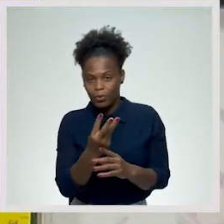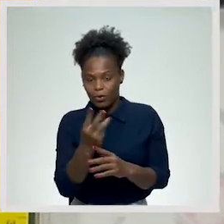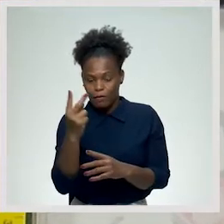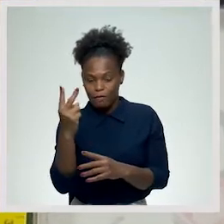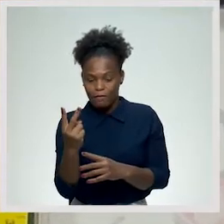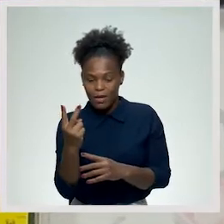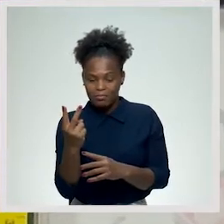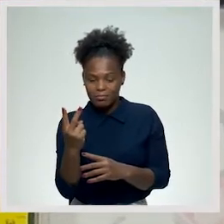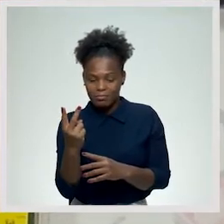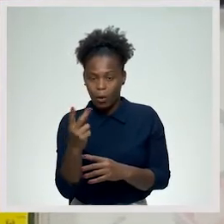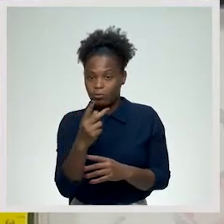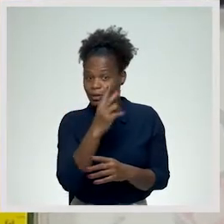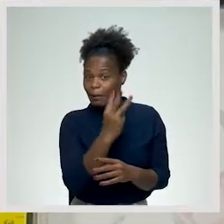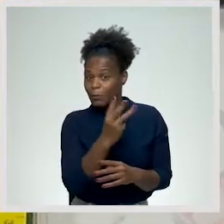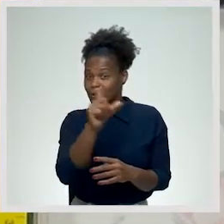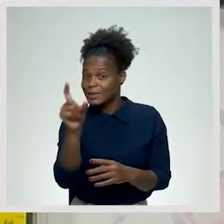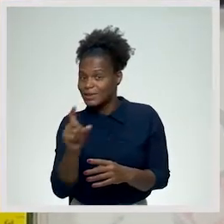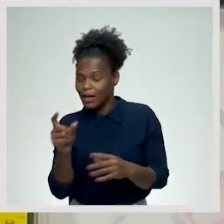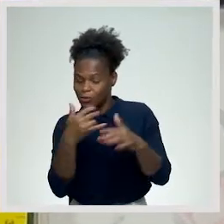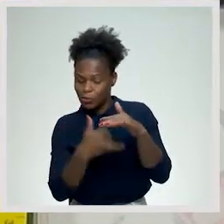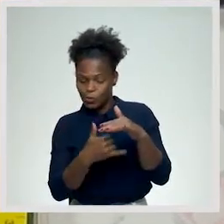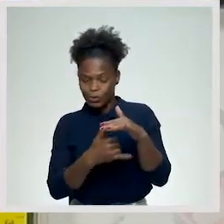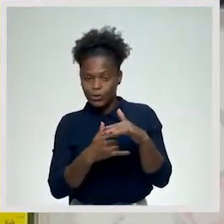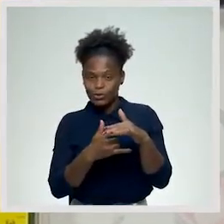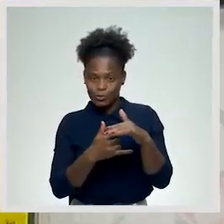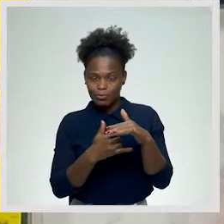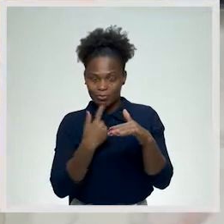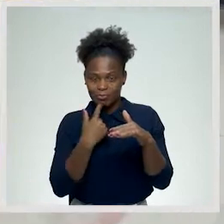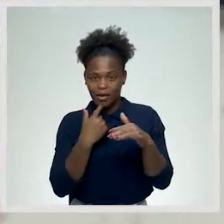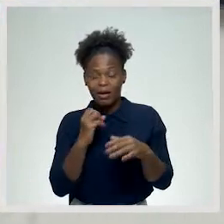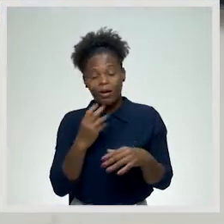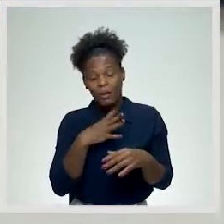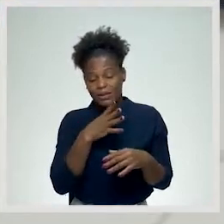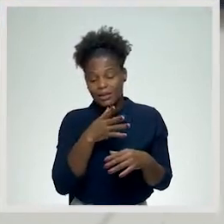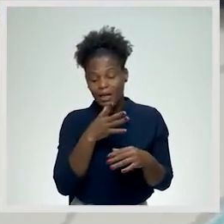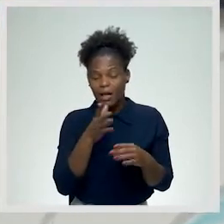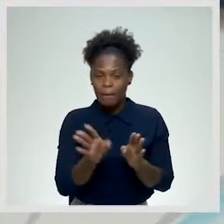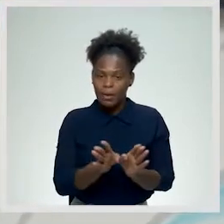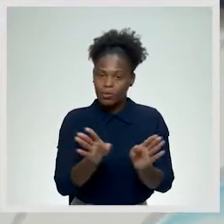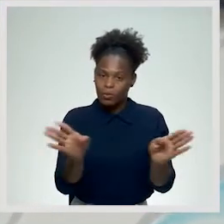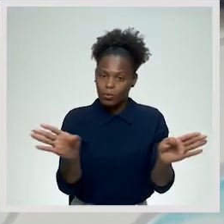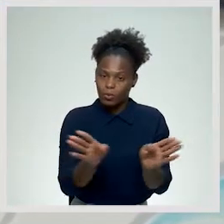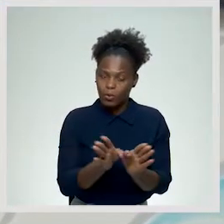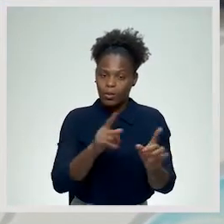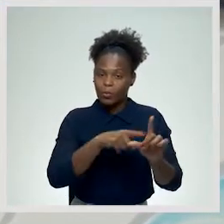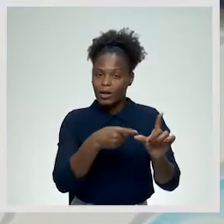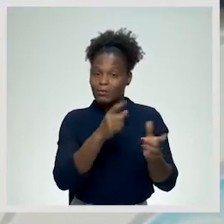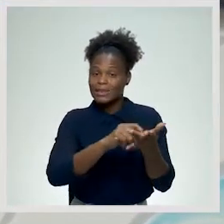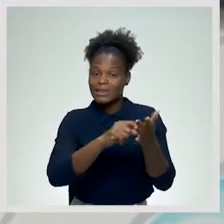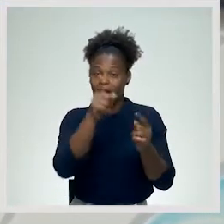WZ sobre 2. Ou seja, a amplitude de um ângulo inscrito